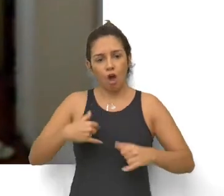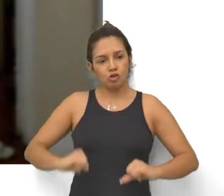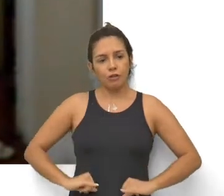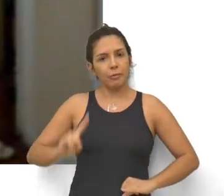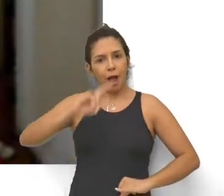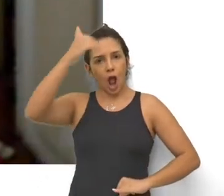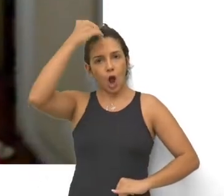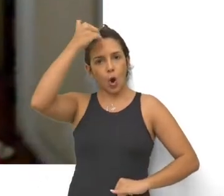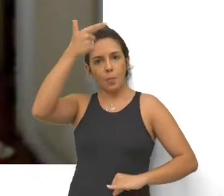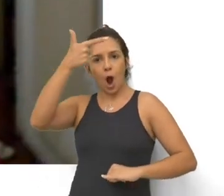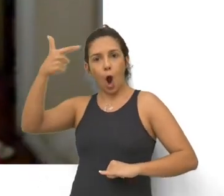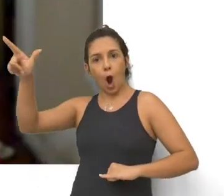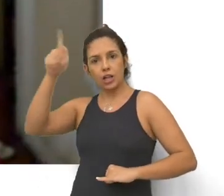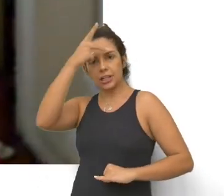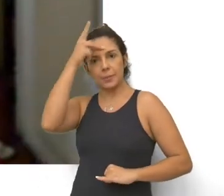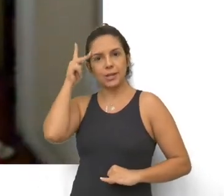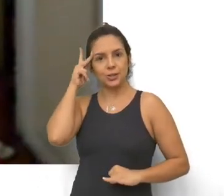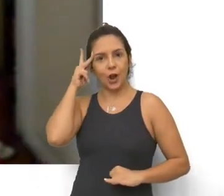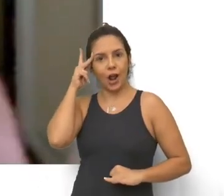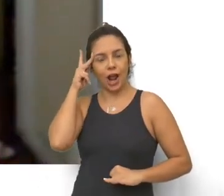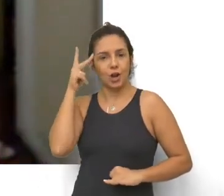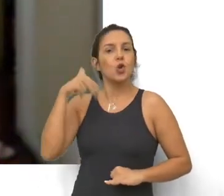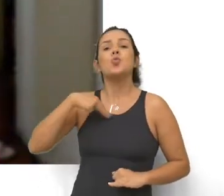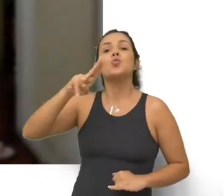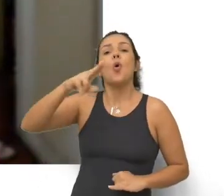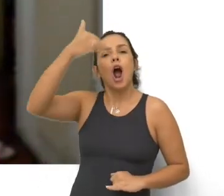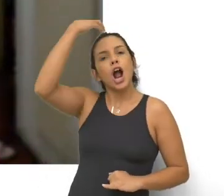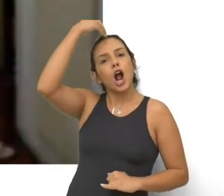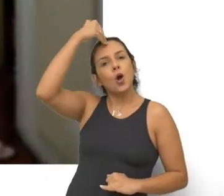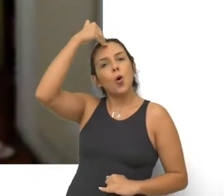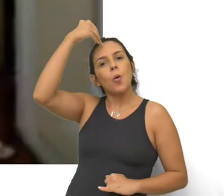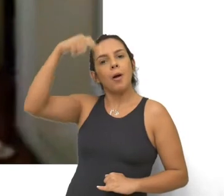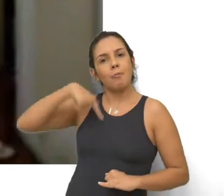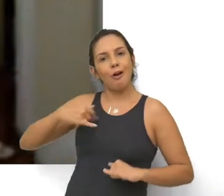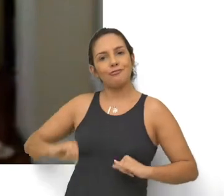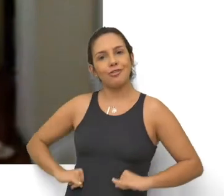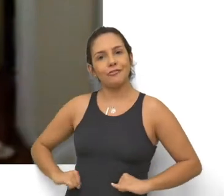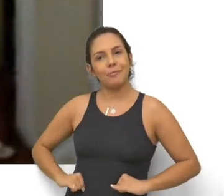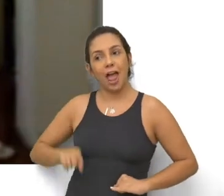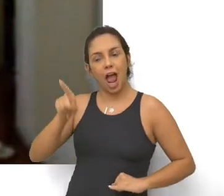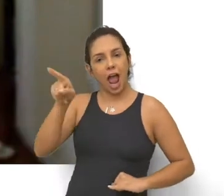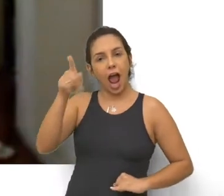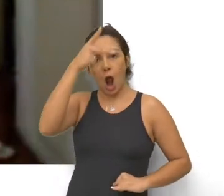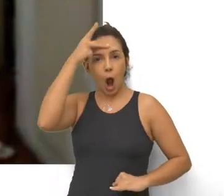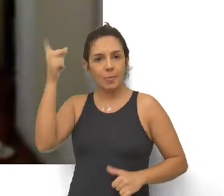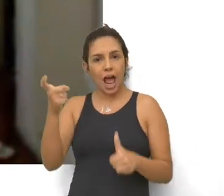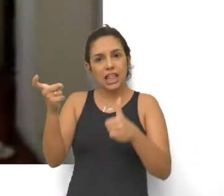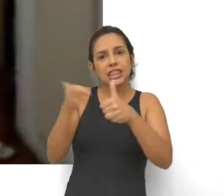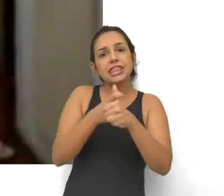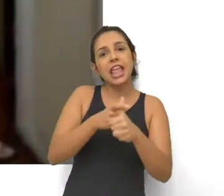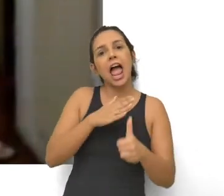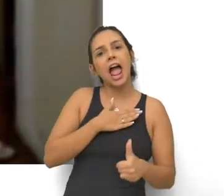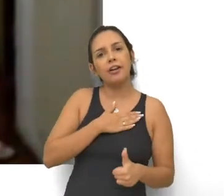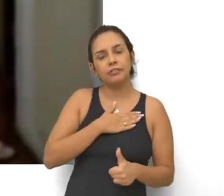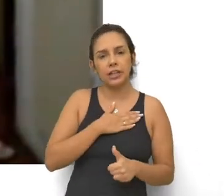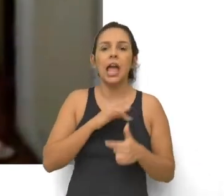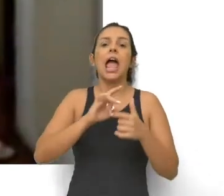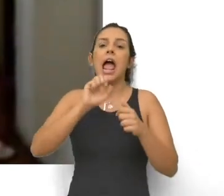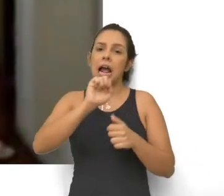sofrimento. Alguém me causou isso. Então, esse alguém está me devendo alguma coisa. Esse alguém, e às vezes é um alguém que